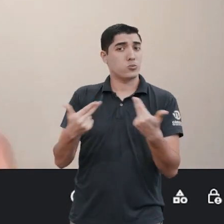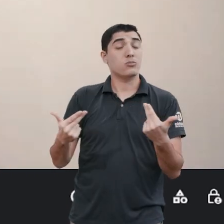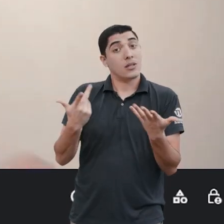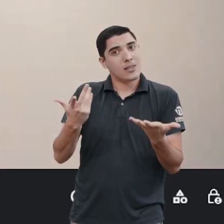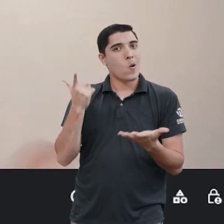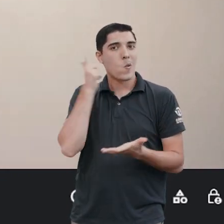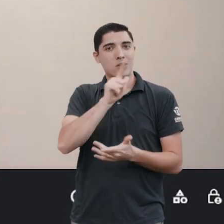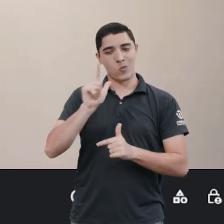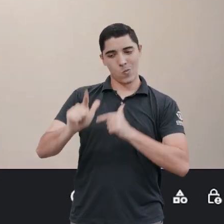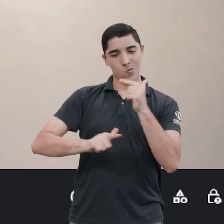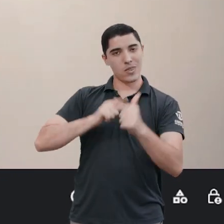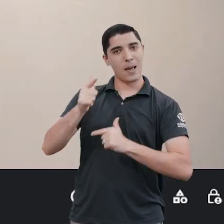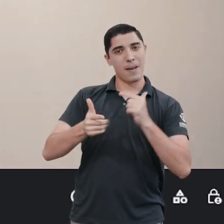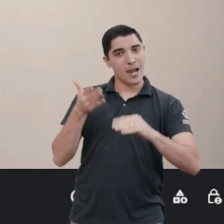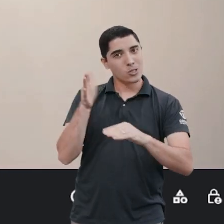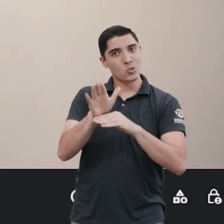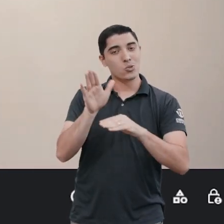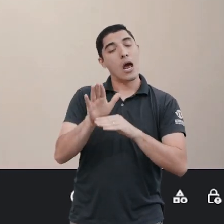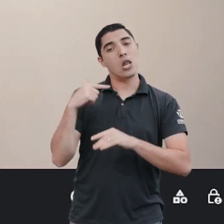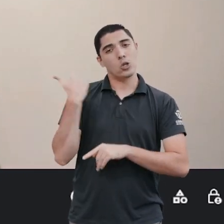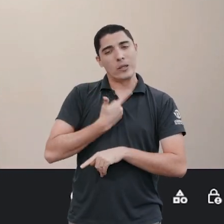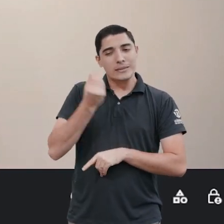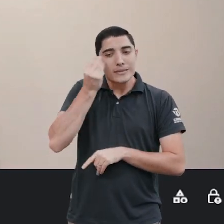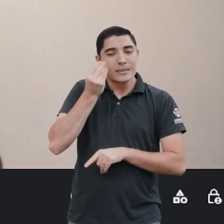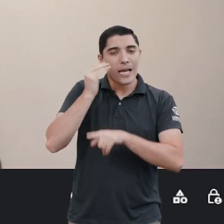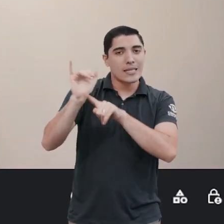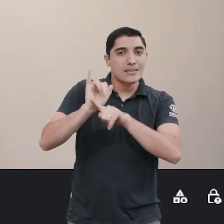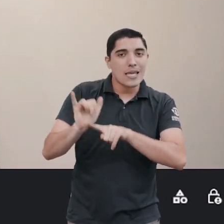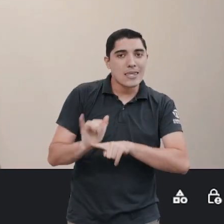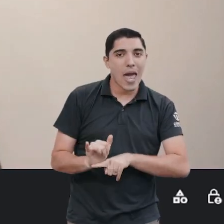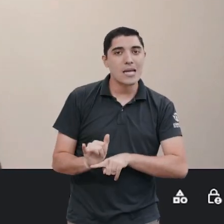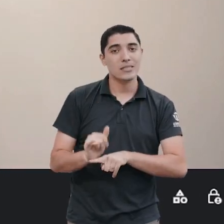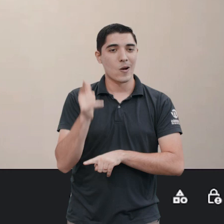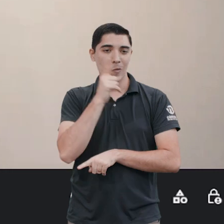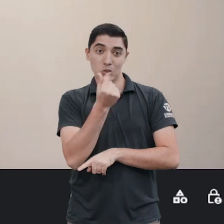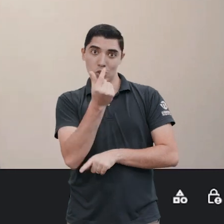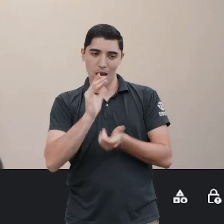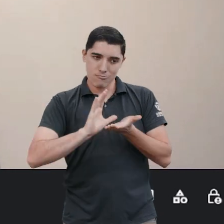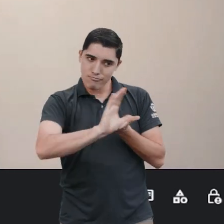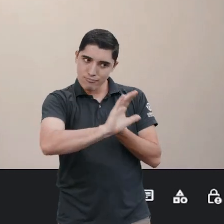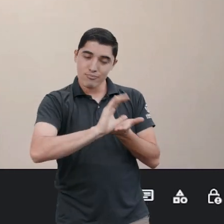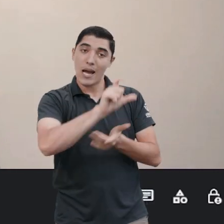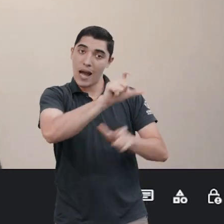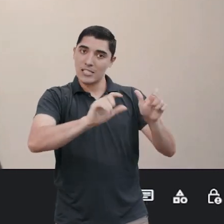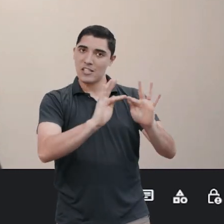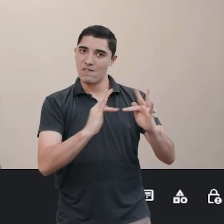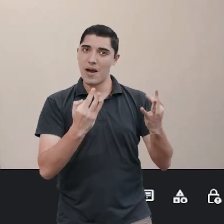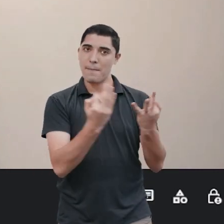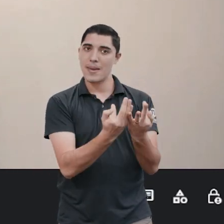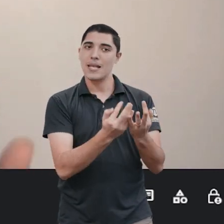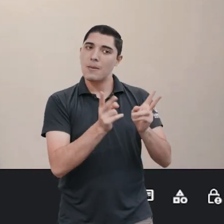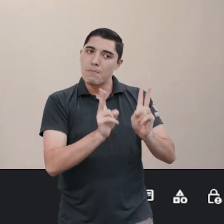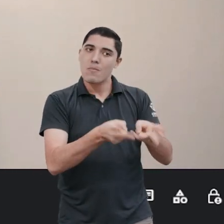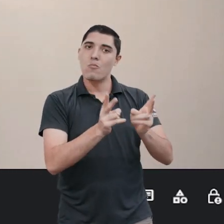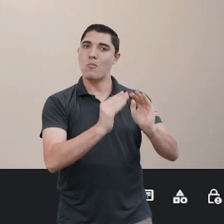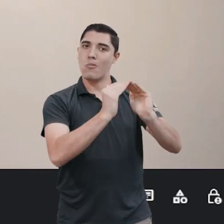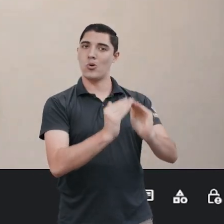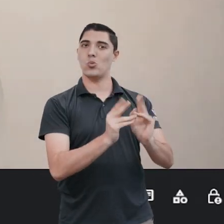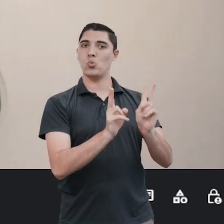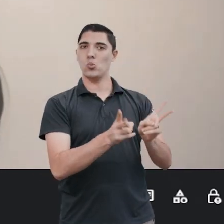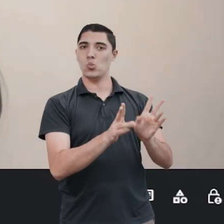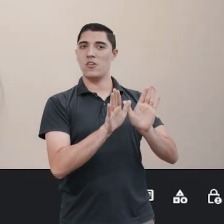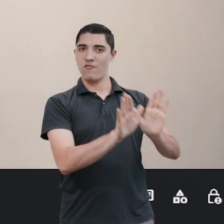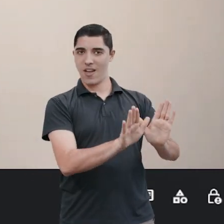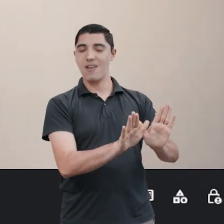um trabalho ali em torno, né, mais uma forma de arrecadação de dinheiro para que essas famílias permanecessem nas suas